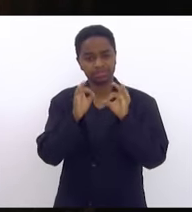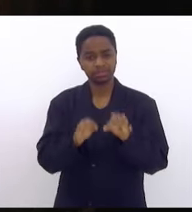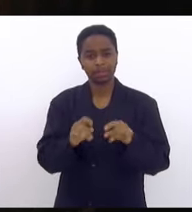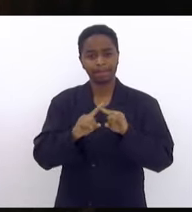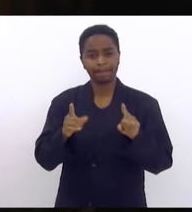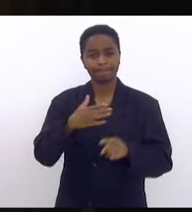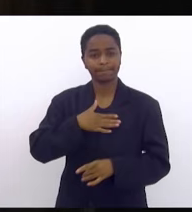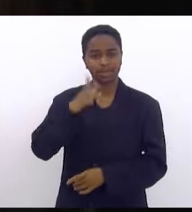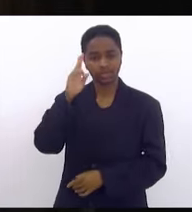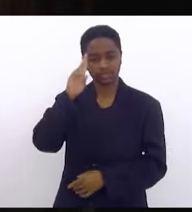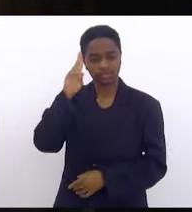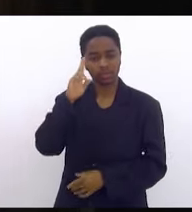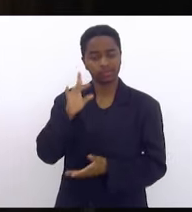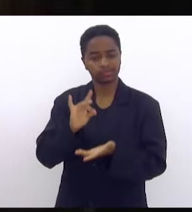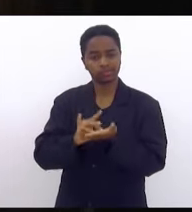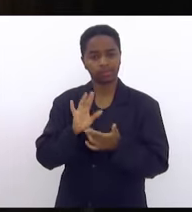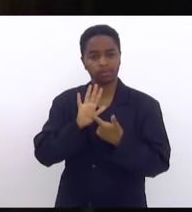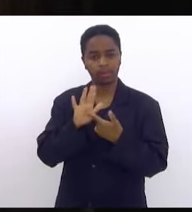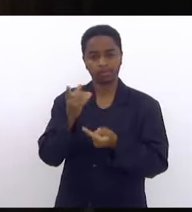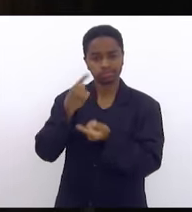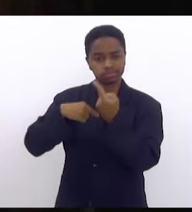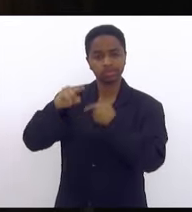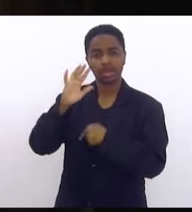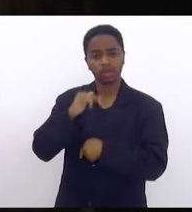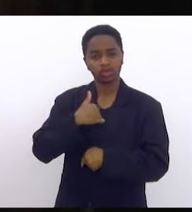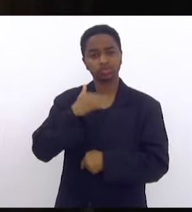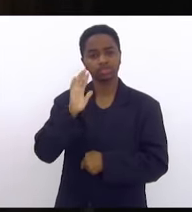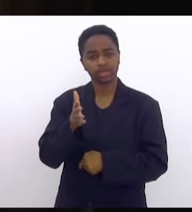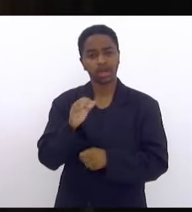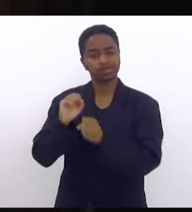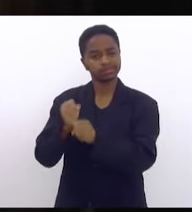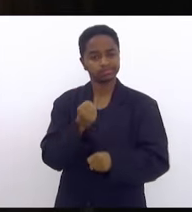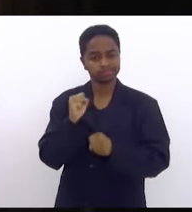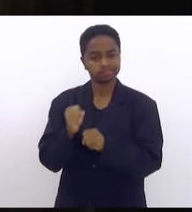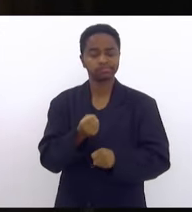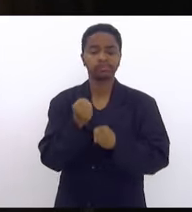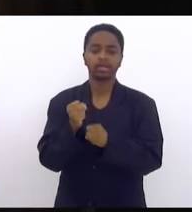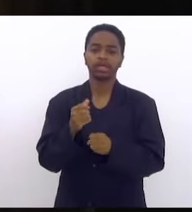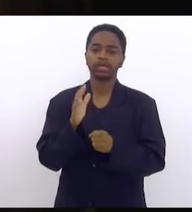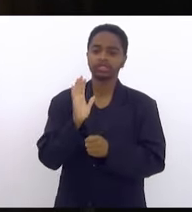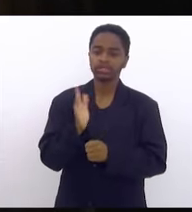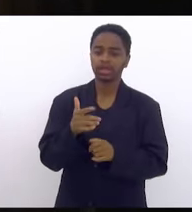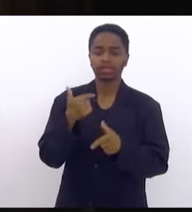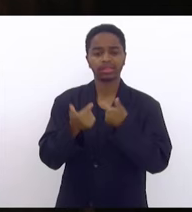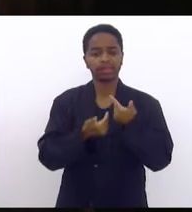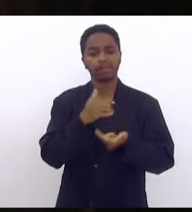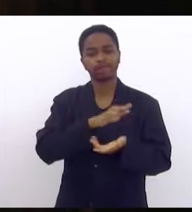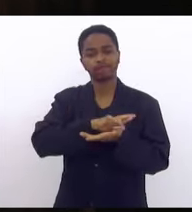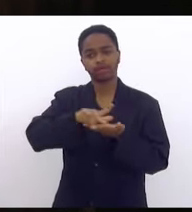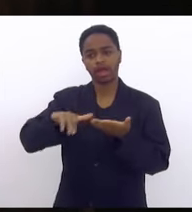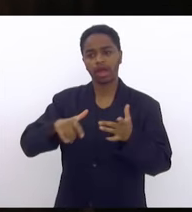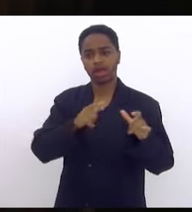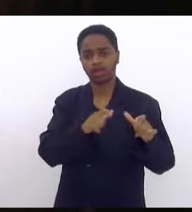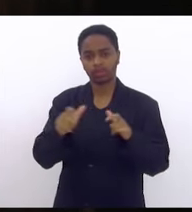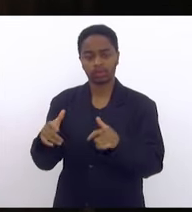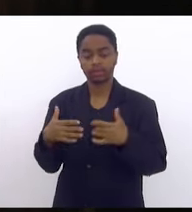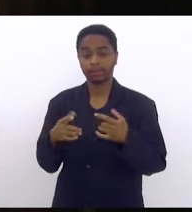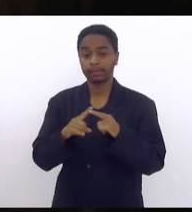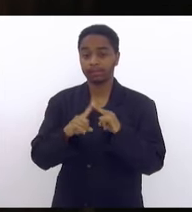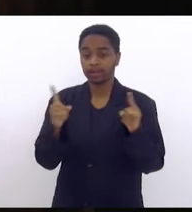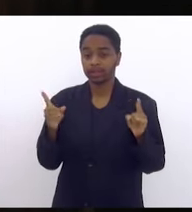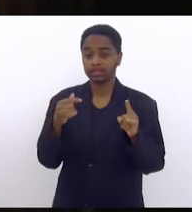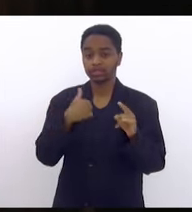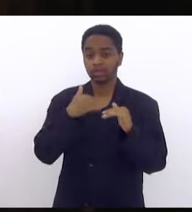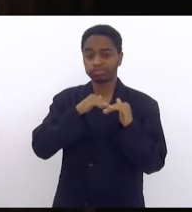uma história de superação. Já fui faxineiro, camareiro, gari, já passei por todas as etapas. Mas isso nunca